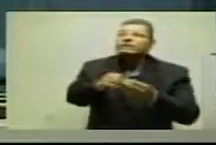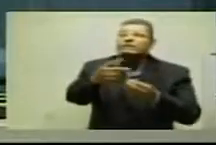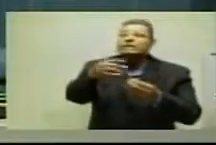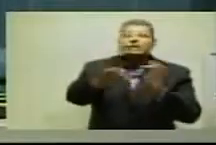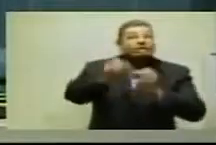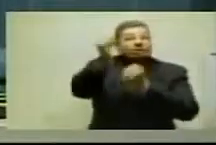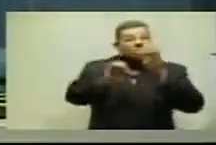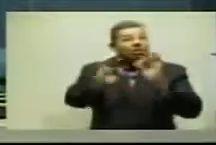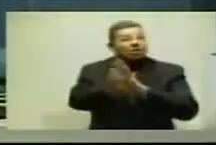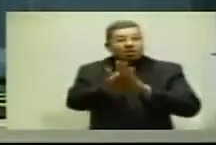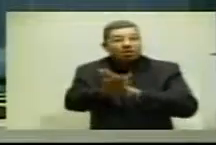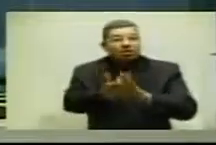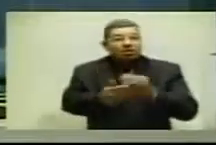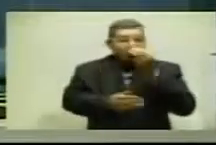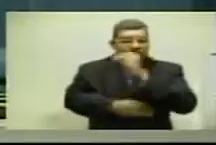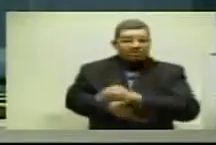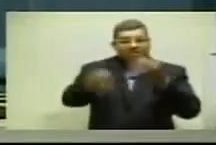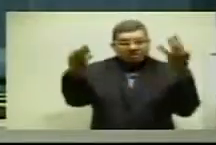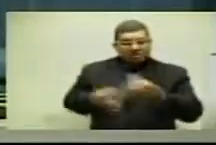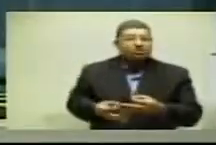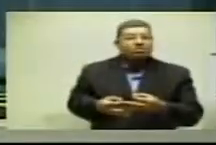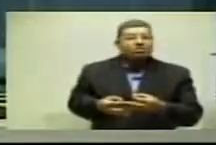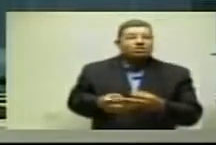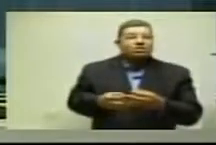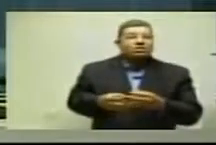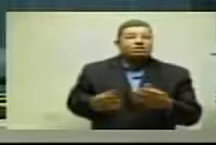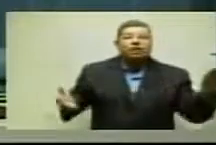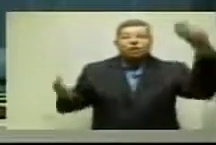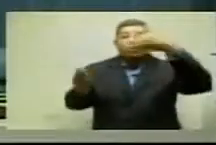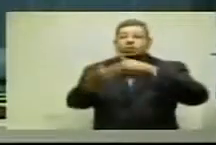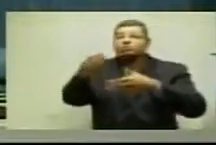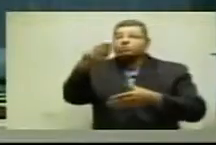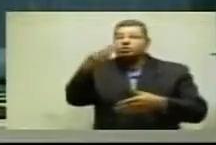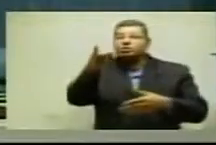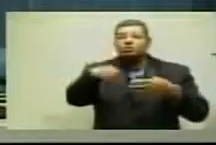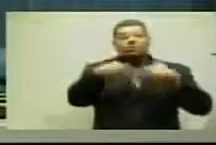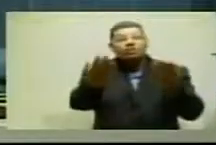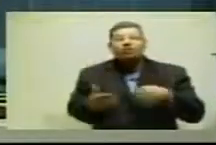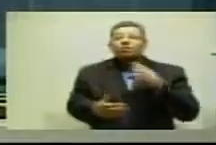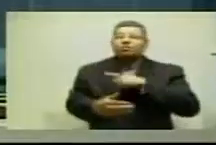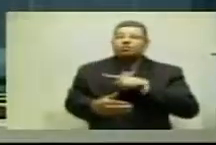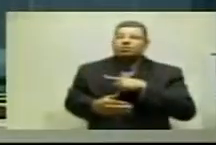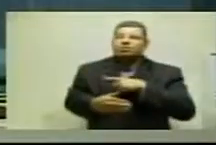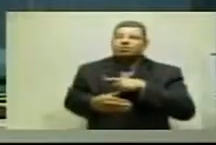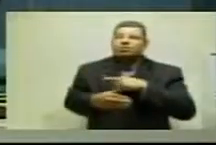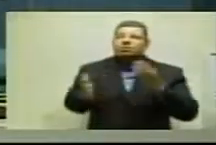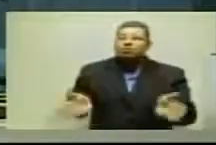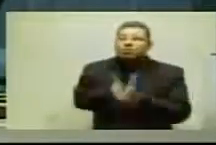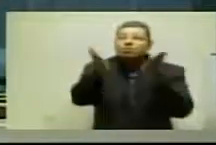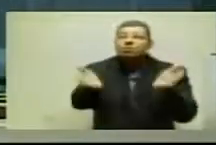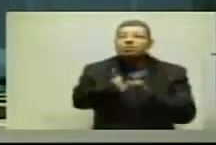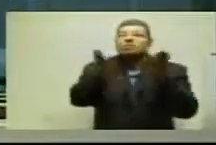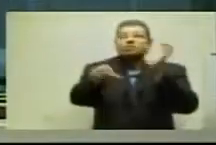polo industrial de Manaus, ele certamente será o último PIB. Então nós vamos